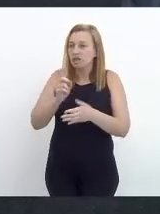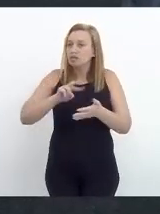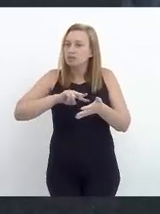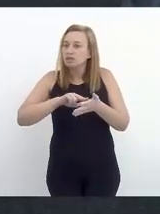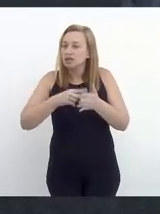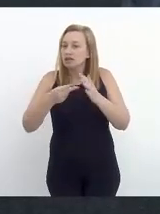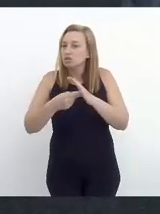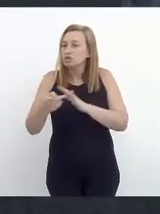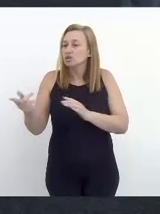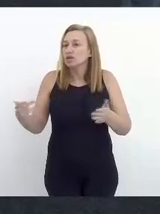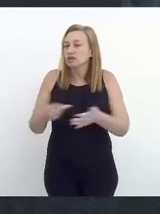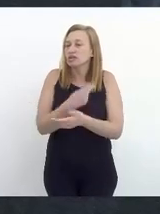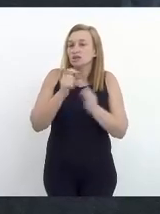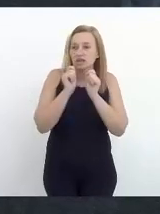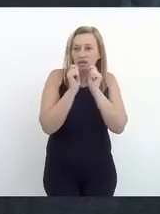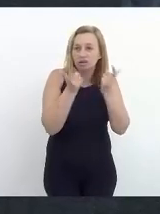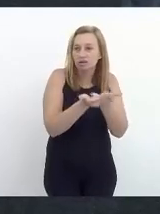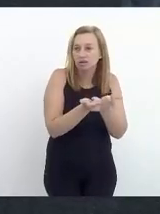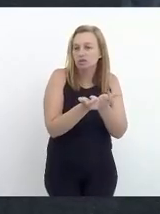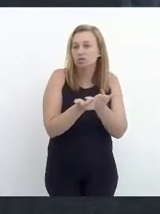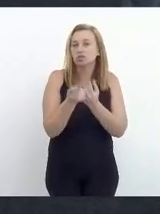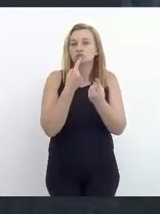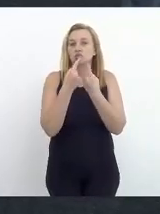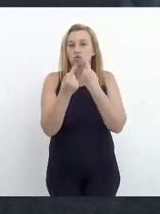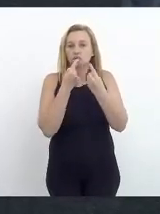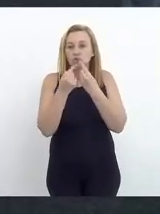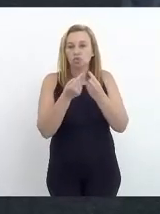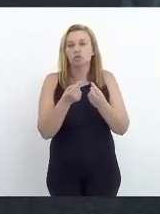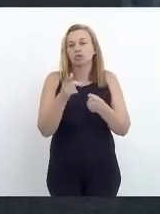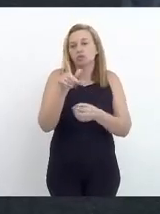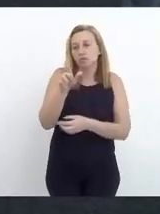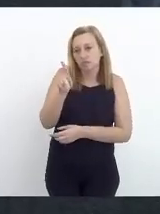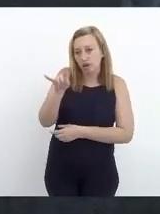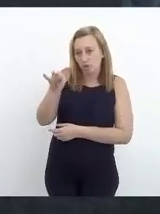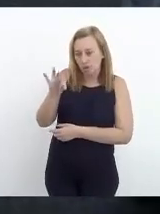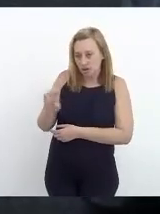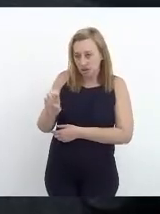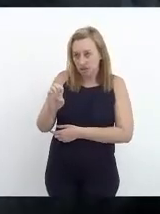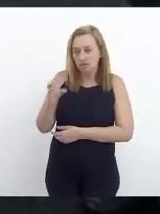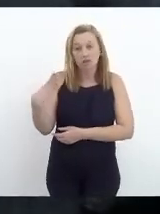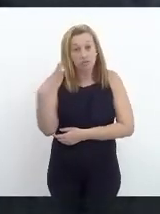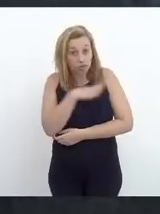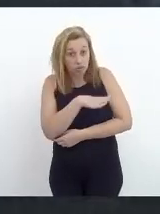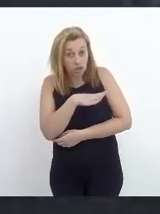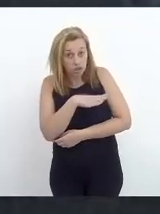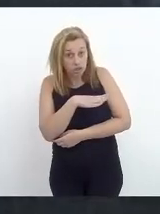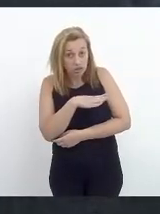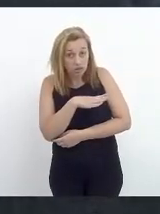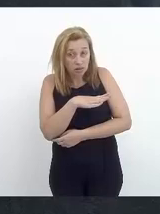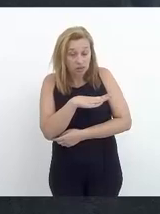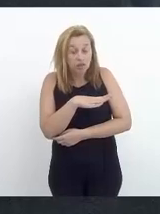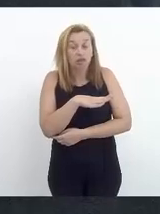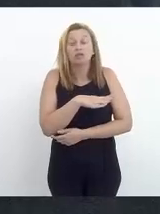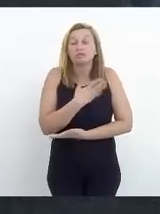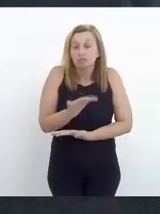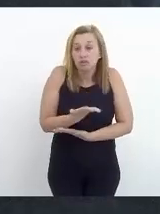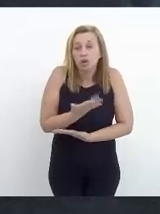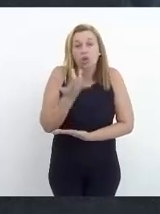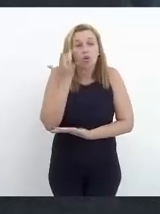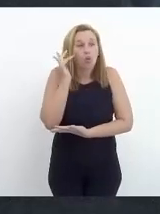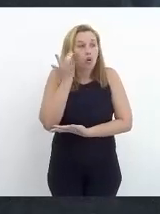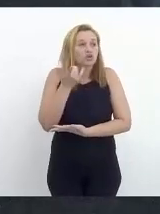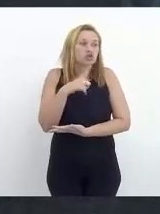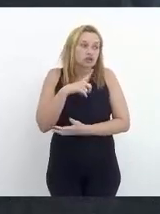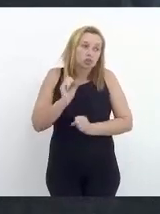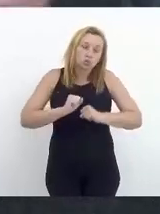que está acontecendo na Assembleia Legislativa em torno do debate sobre esse pacote, que eu chamo de pacote de maldade, que estamos atenuando. Eu acho que tem